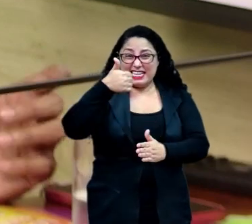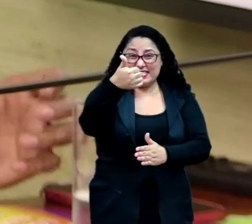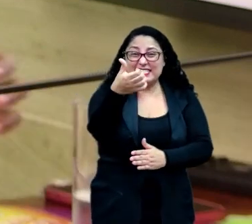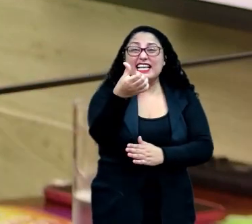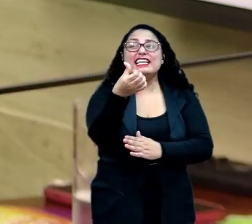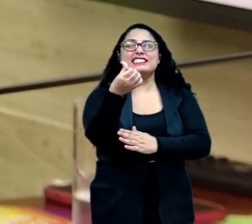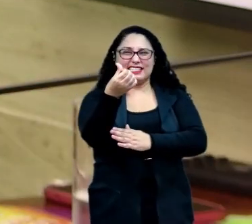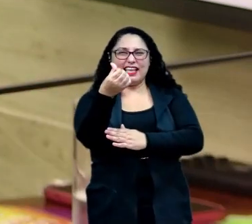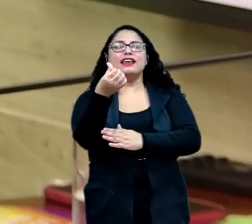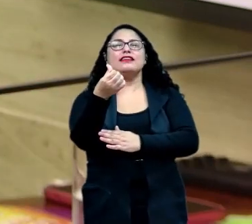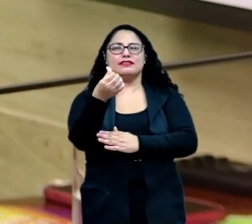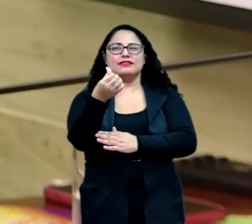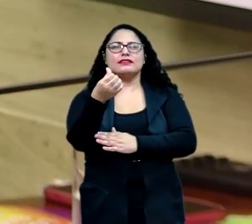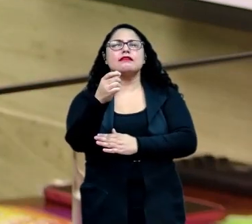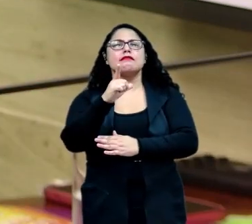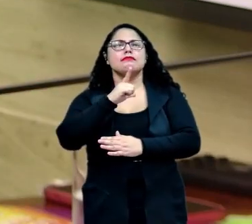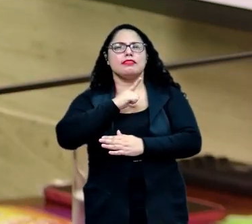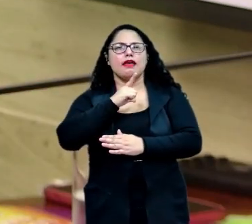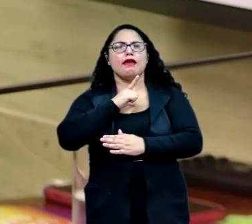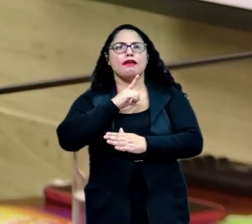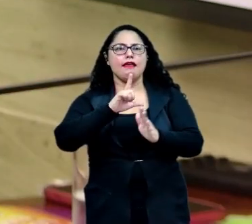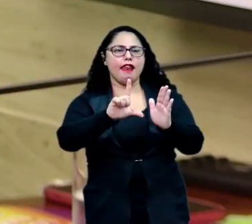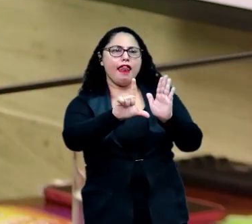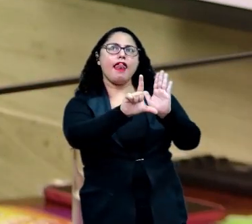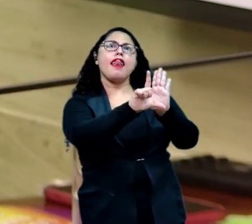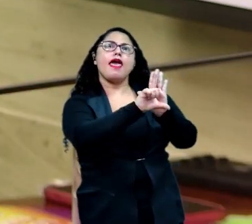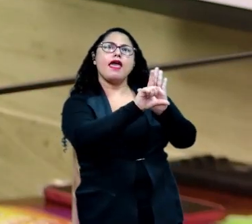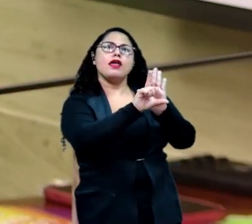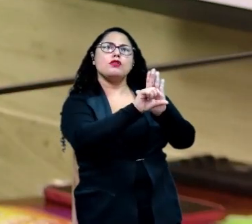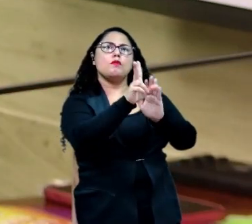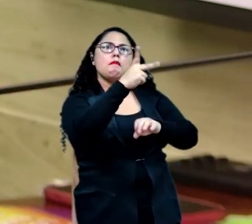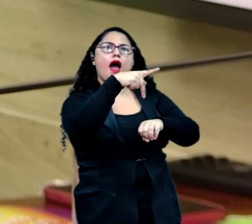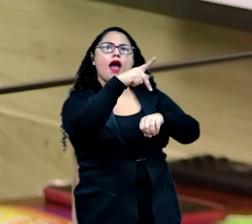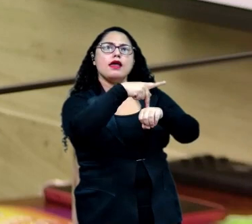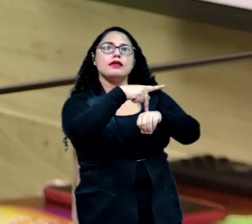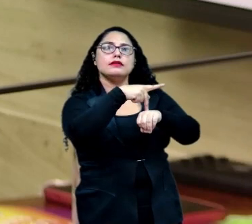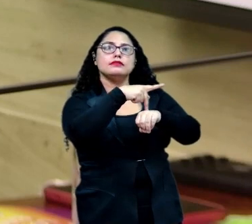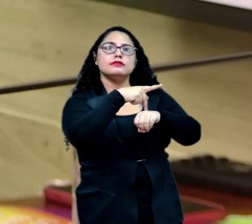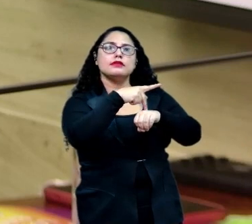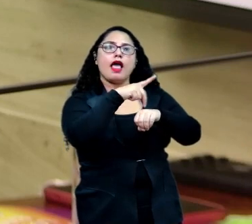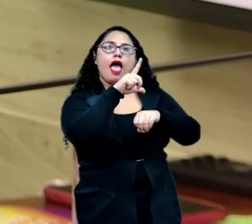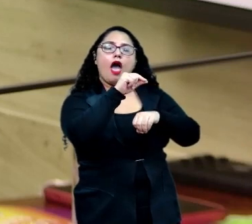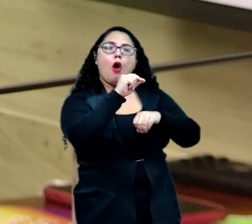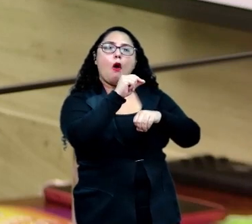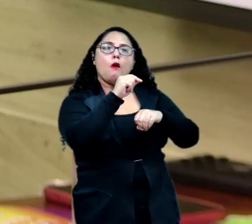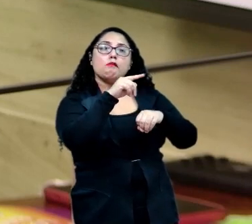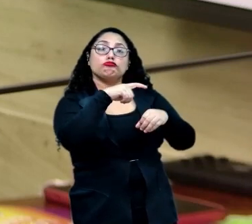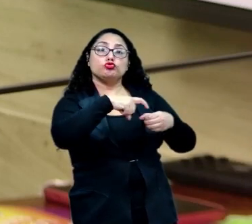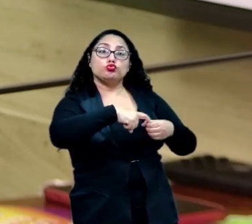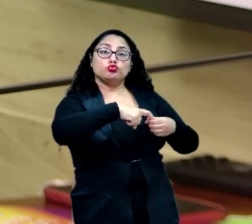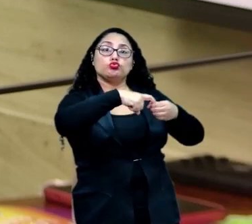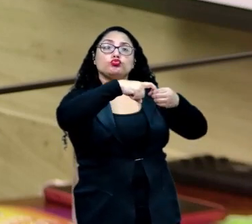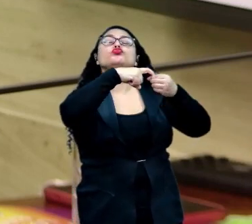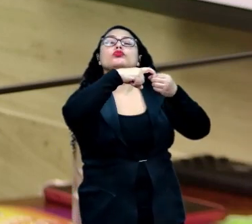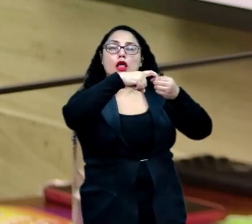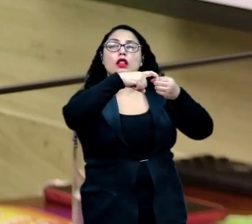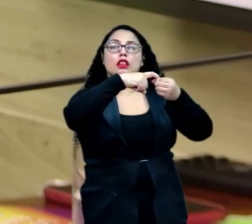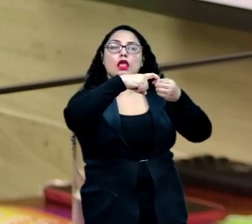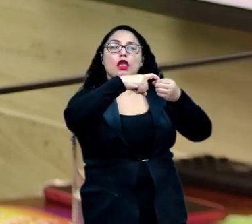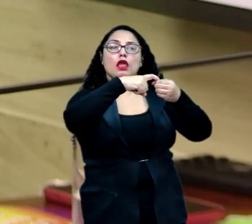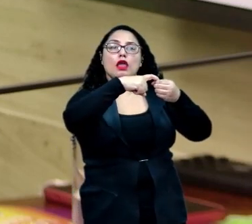anos, o que há já legalizado no país é o processo de interrupção